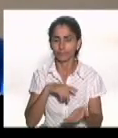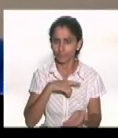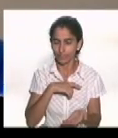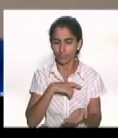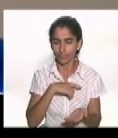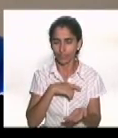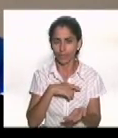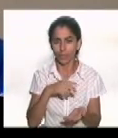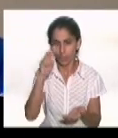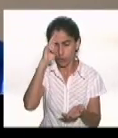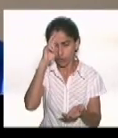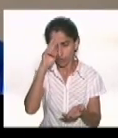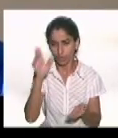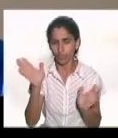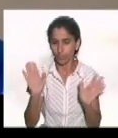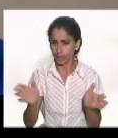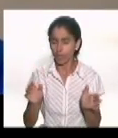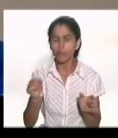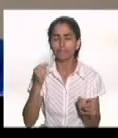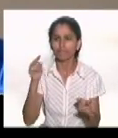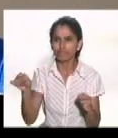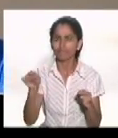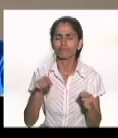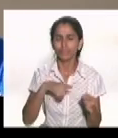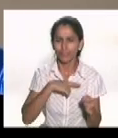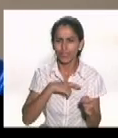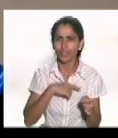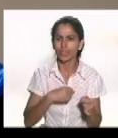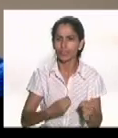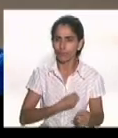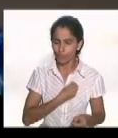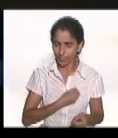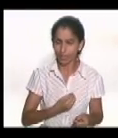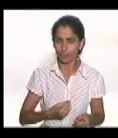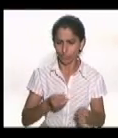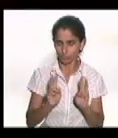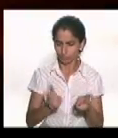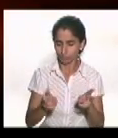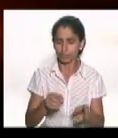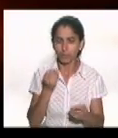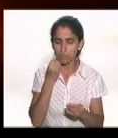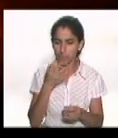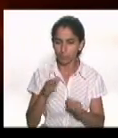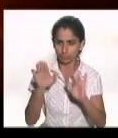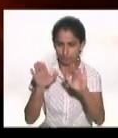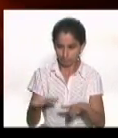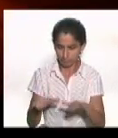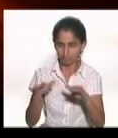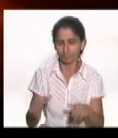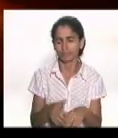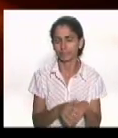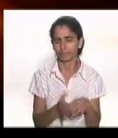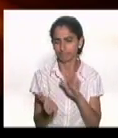ele tem, era para ter um reconhecimento em vida, né, cara? Como muita gente até consegue, poucos conseguem.